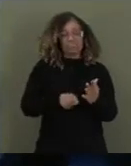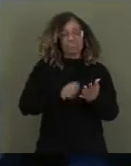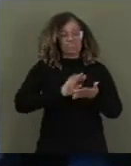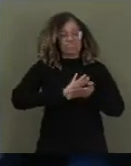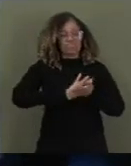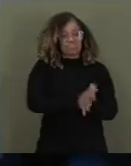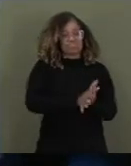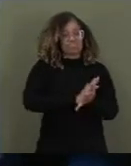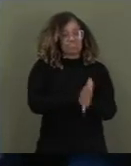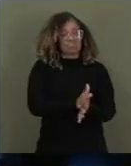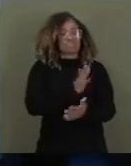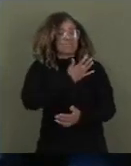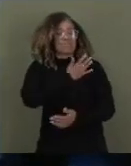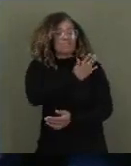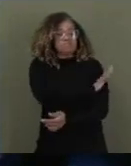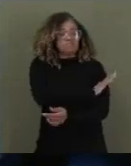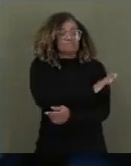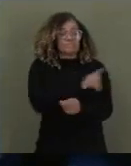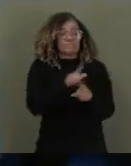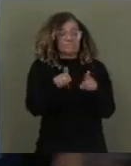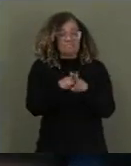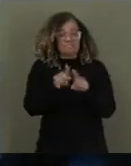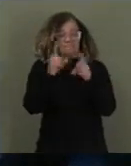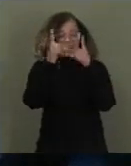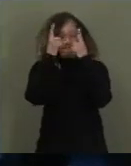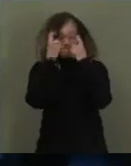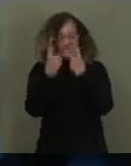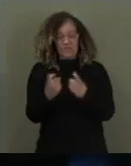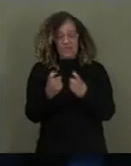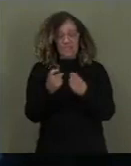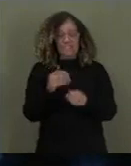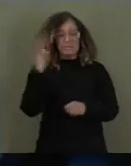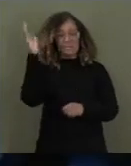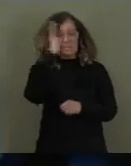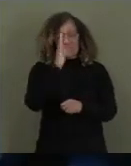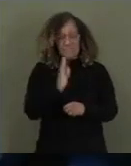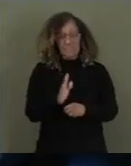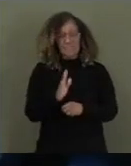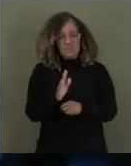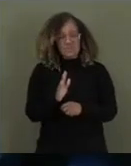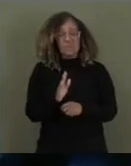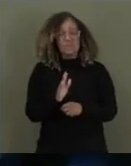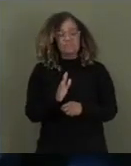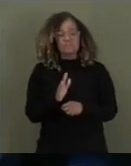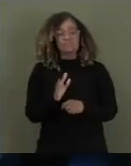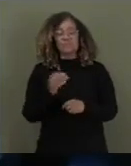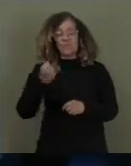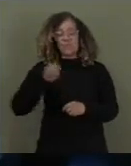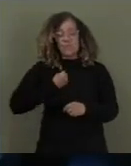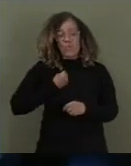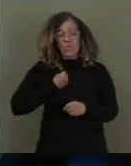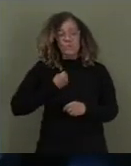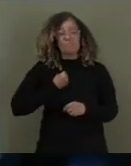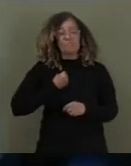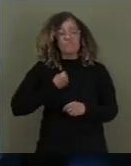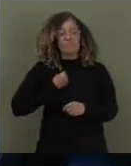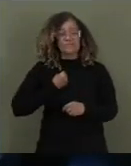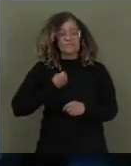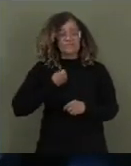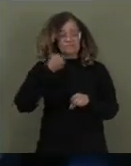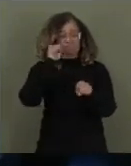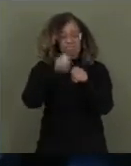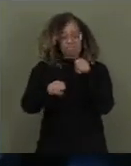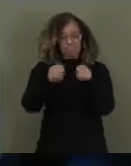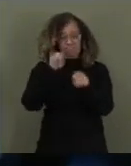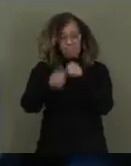preconceitos e a violência o Brasil fica entre os países com maior número de assassinatos